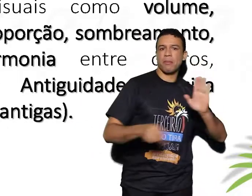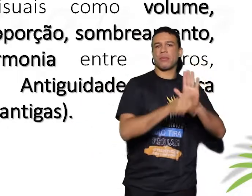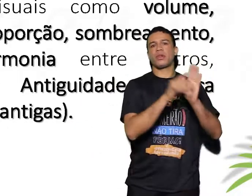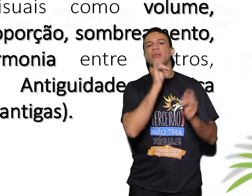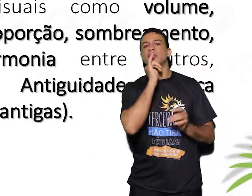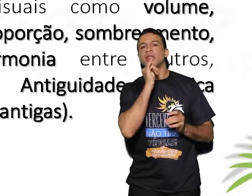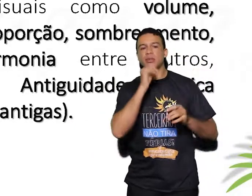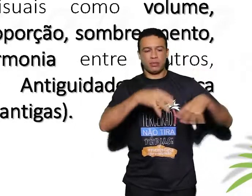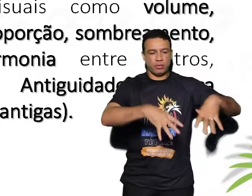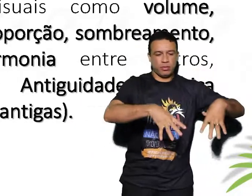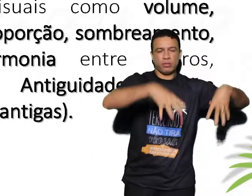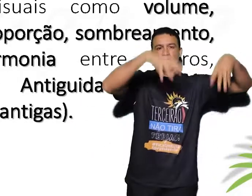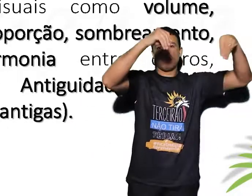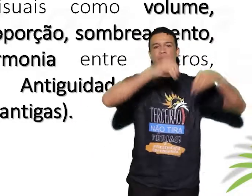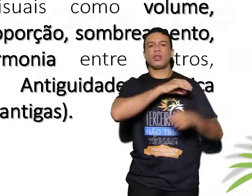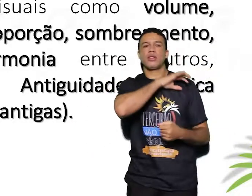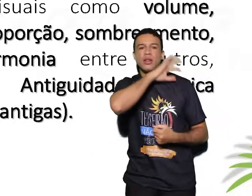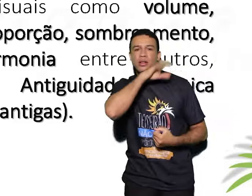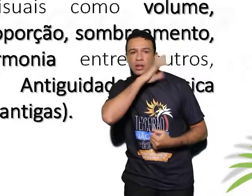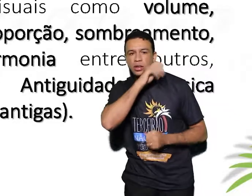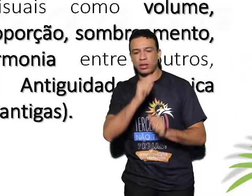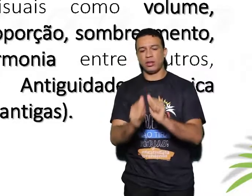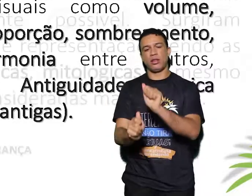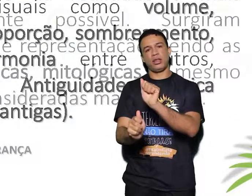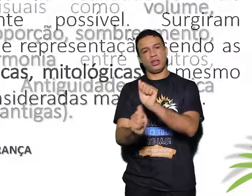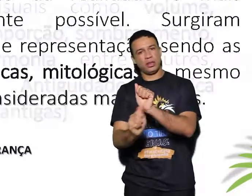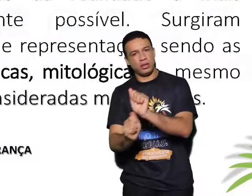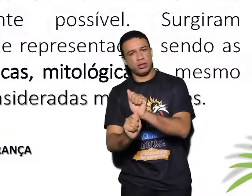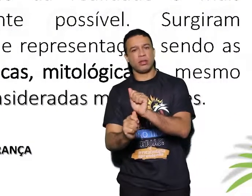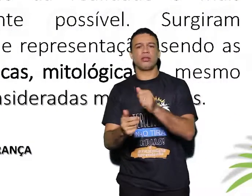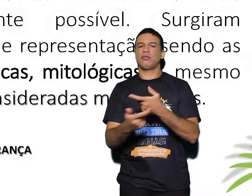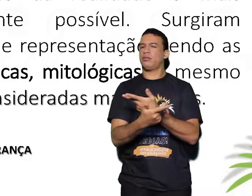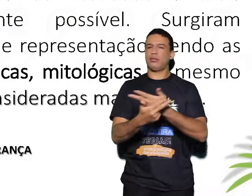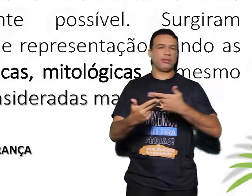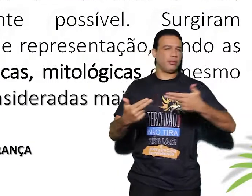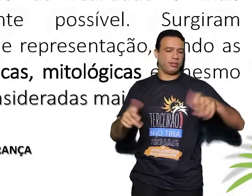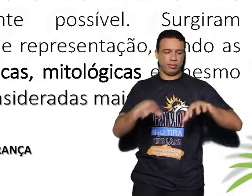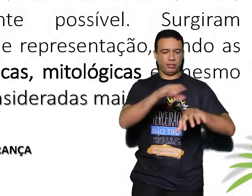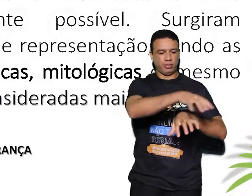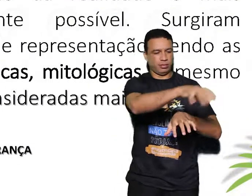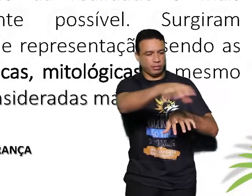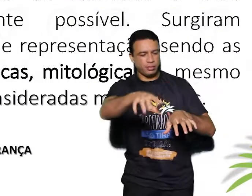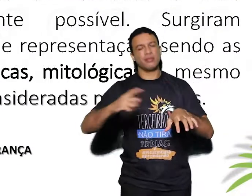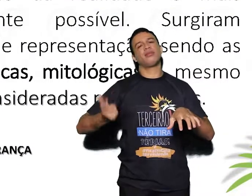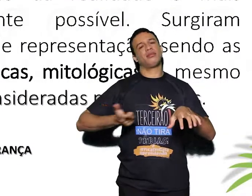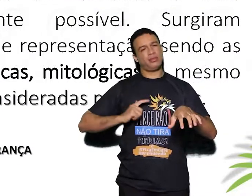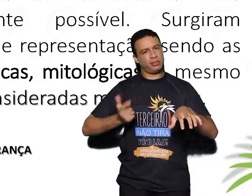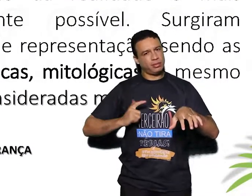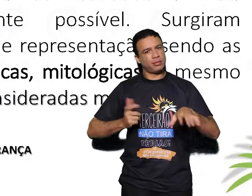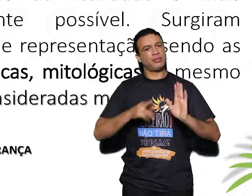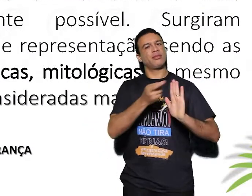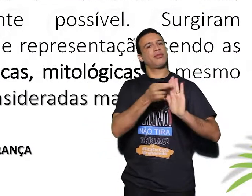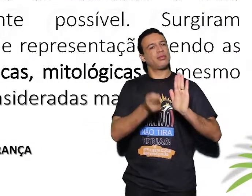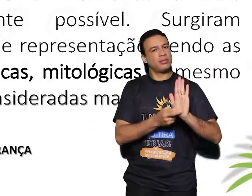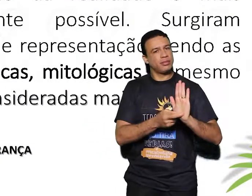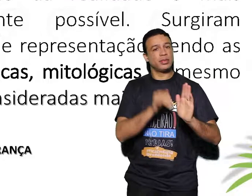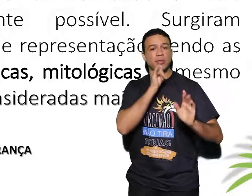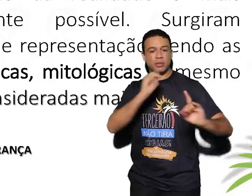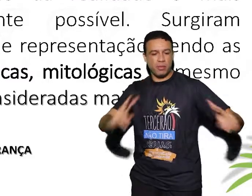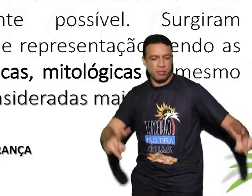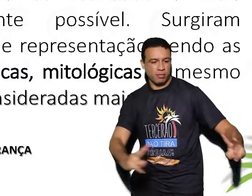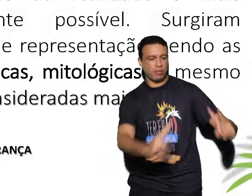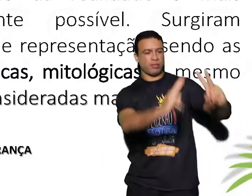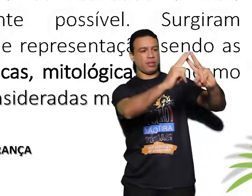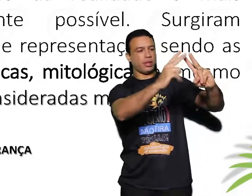dos Leões, o Teatro Horto Azevedo, a Igreja da Sé, entre outros. Nesse caso, a gente está vendo uma imagem do Panteão de Paris, né, que lembra muito um templo